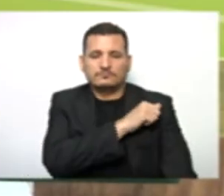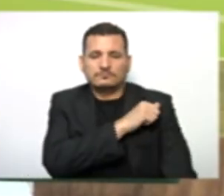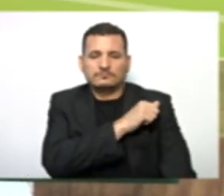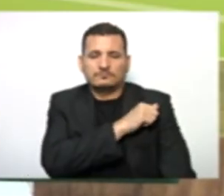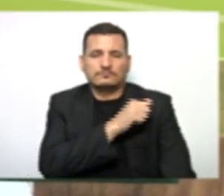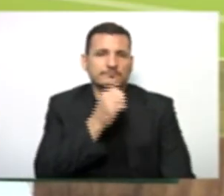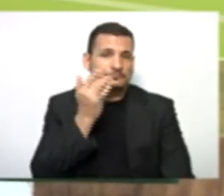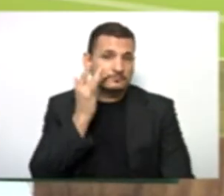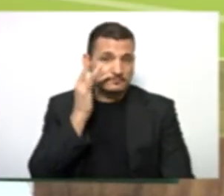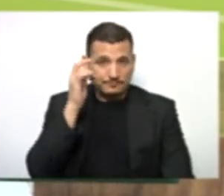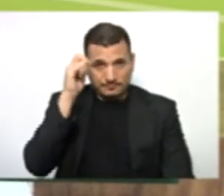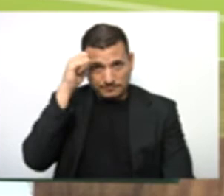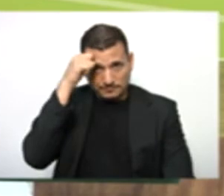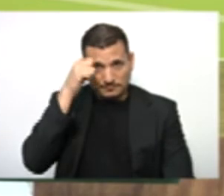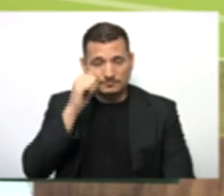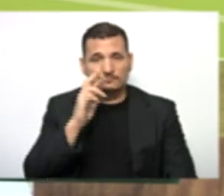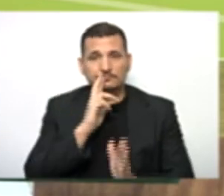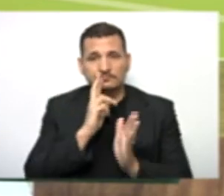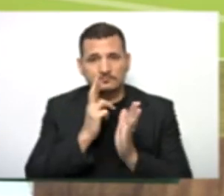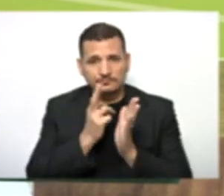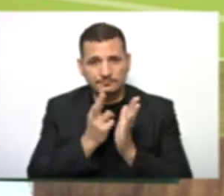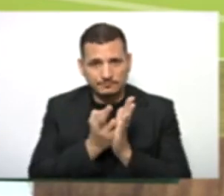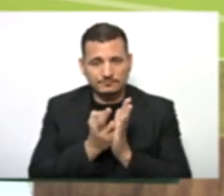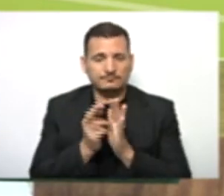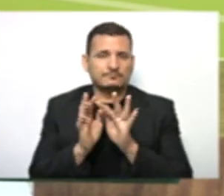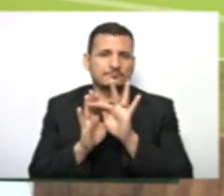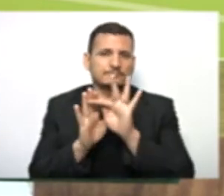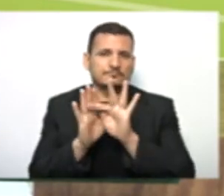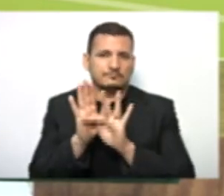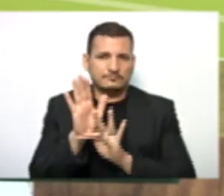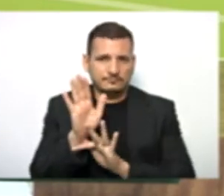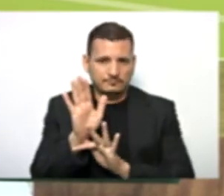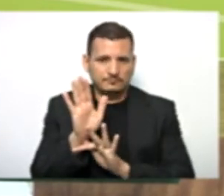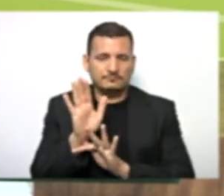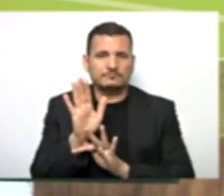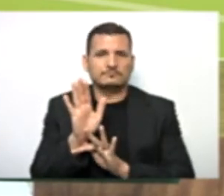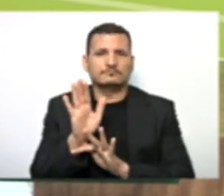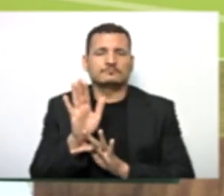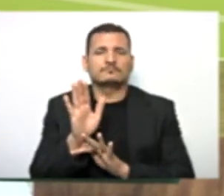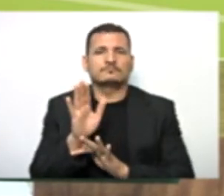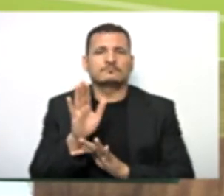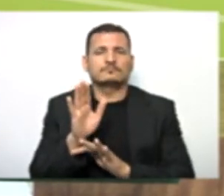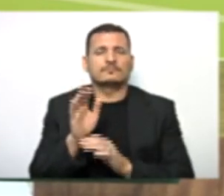lá de Ouro Preto respondeu: editor de texto, pré-capacitada,